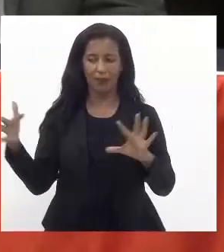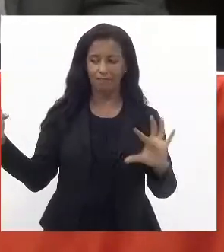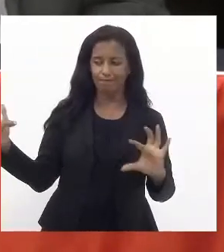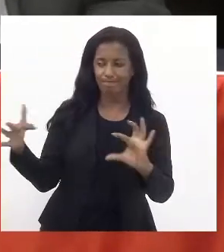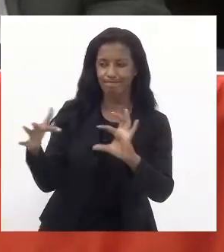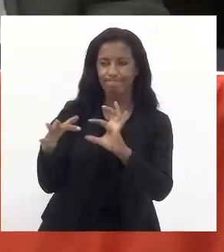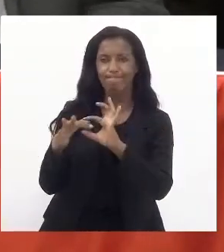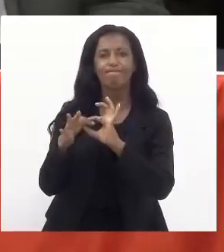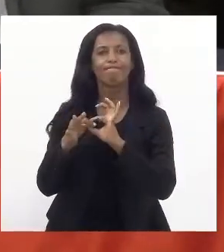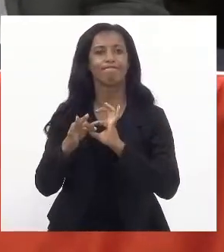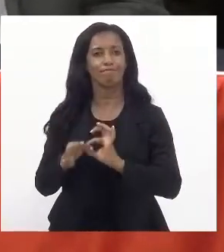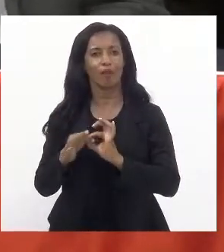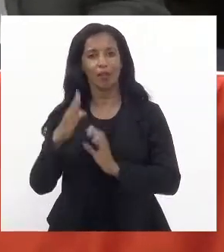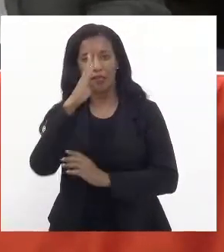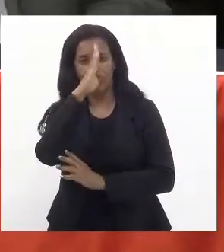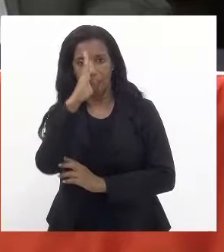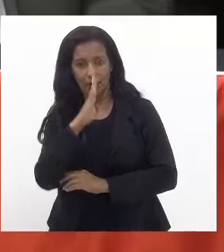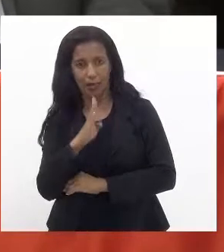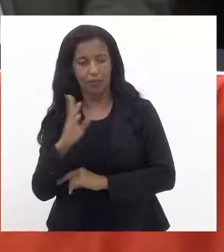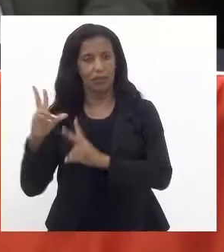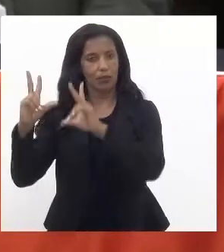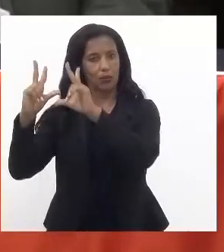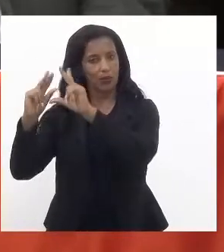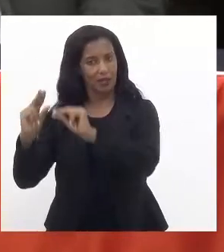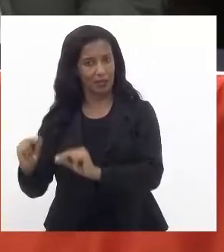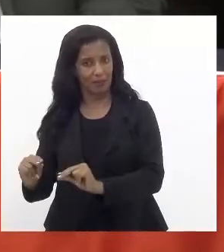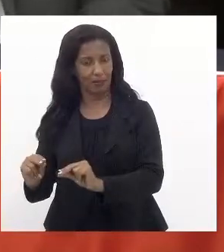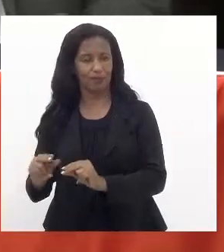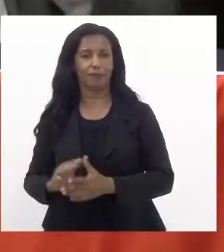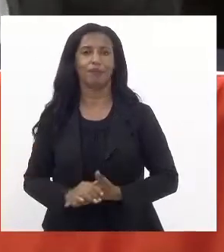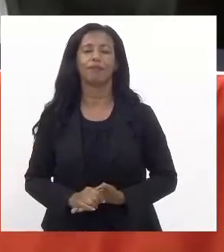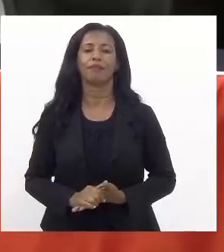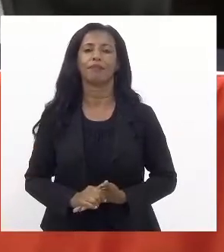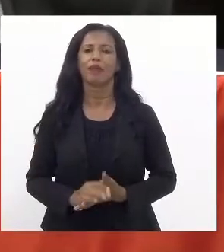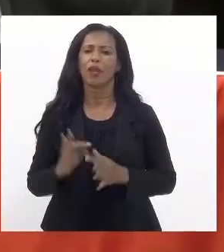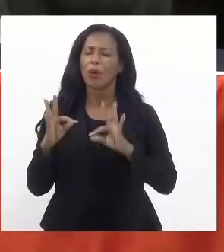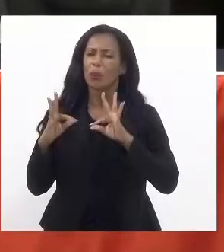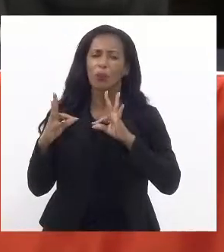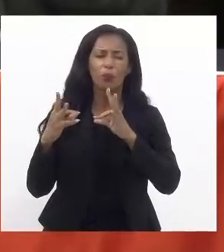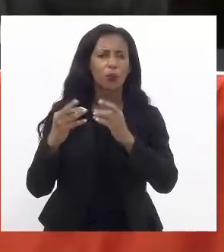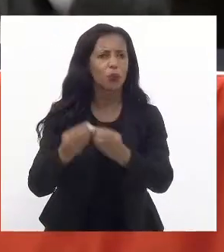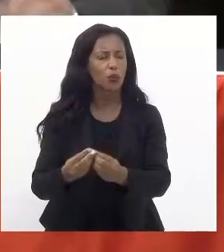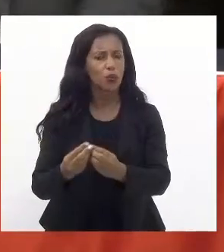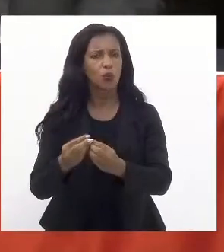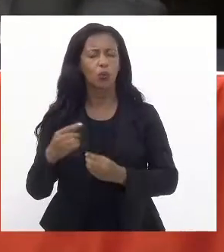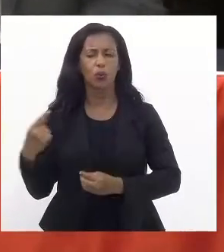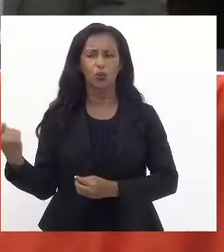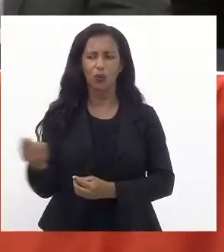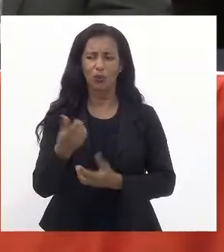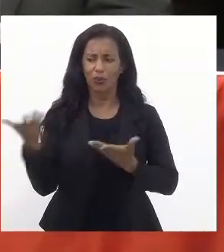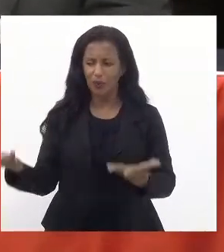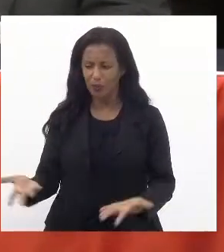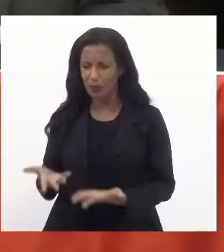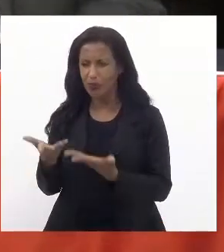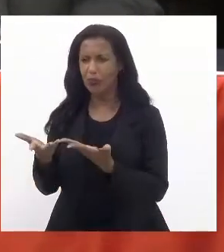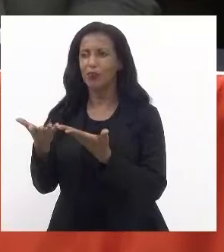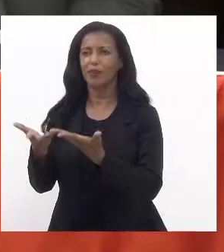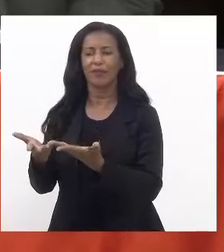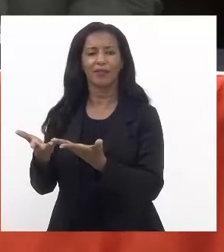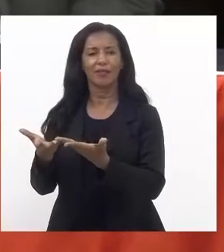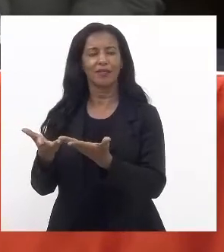laços entre o Brasil e Líbano. Por tudo que o nosso homenageado